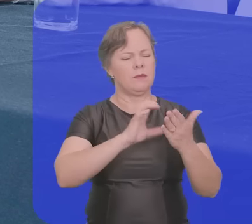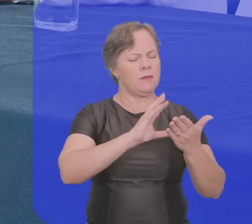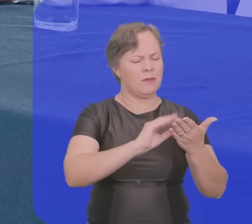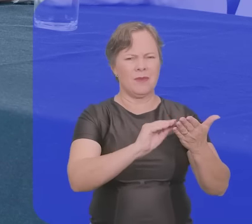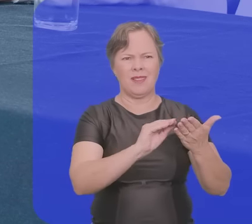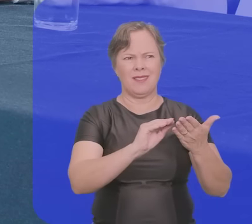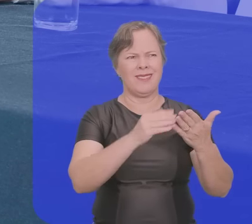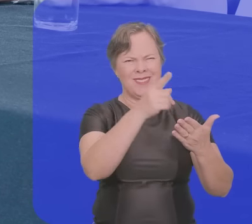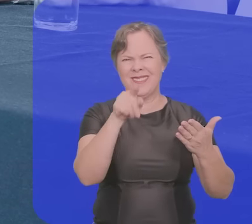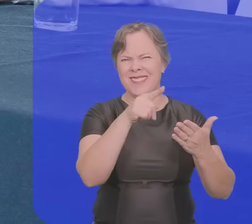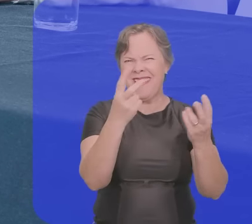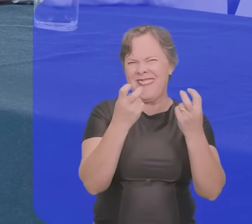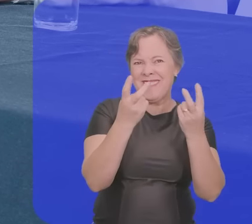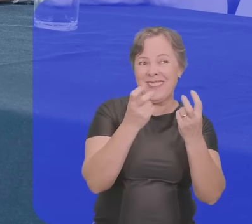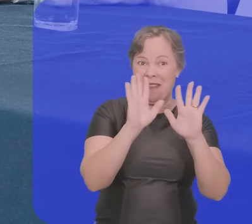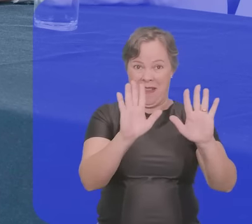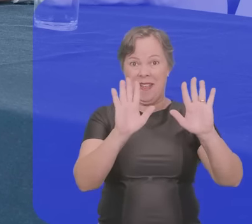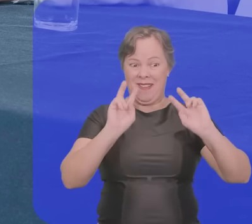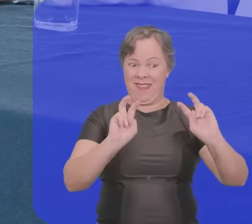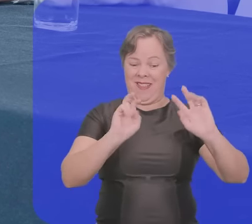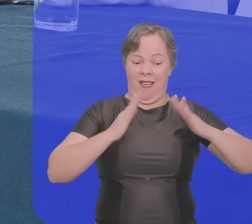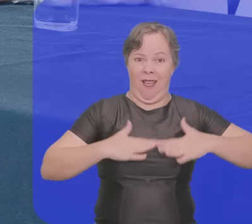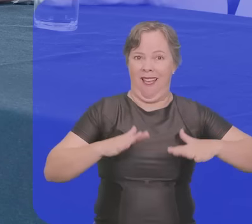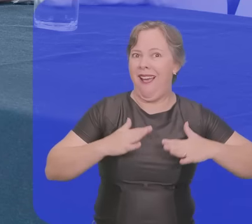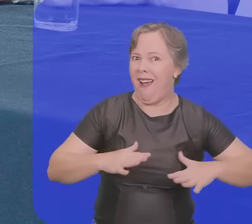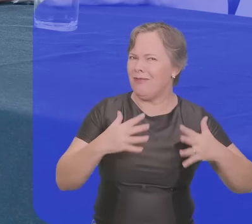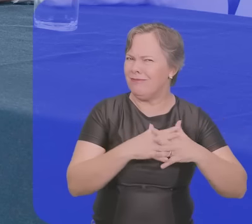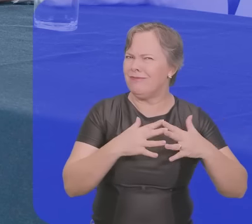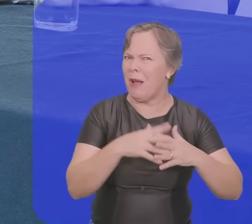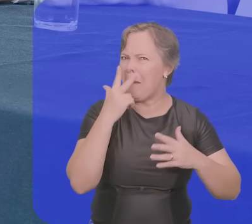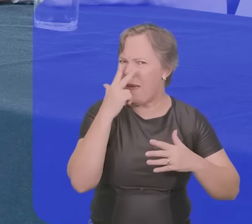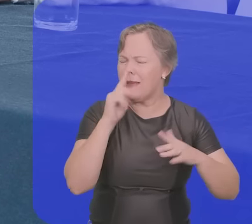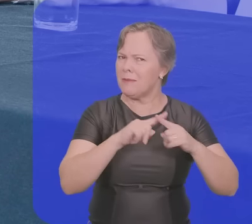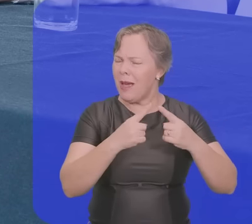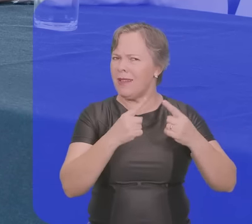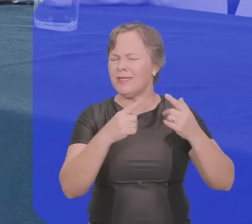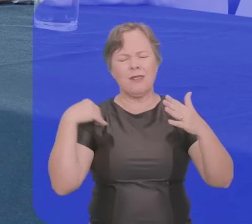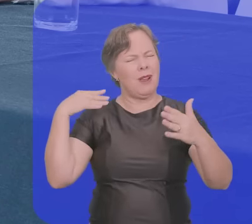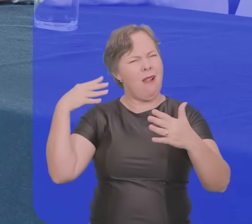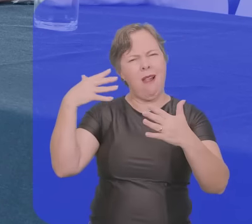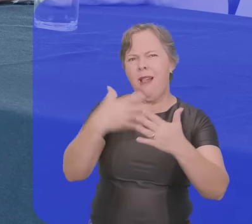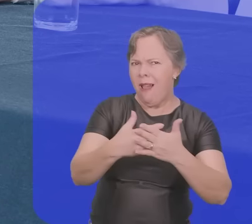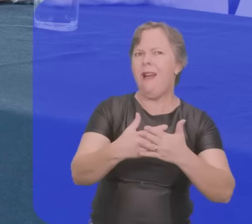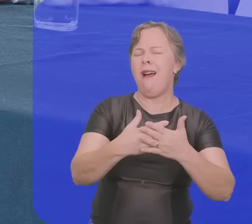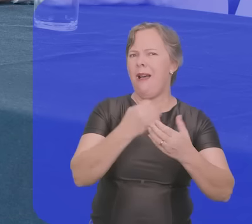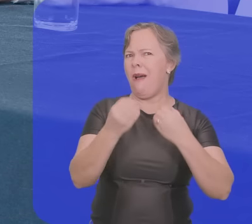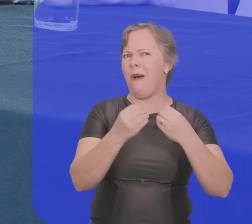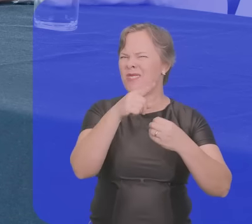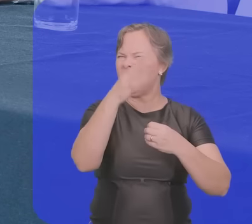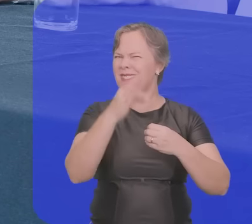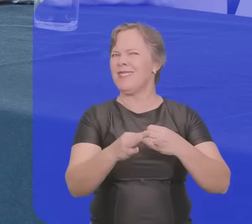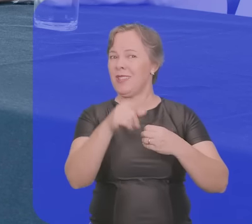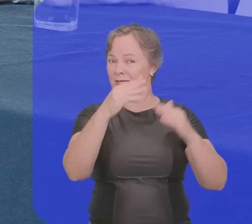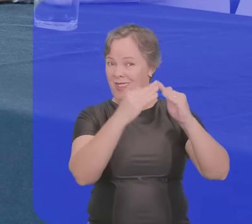que nos ouve, calma, gente. É um assunto que parece complexo, Mas, assim, isso já faz parte da vida da gente há muito tempo, Evandro? Com certeza você já